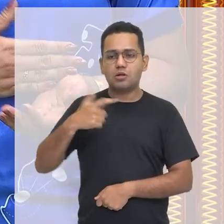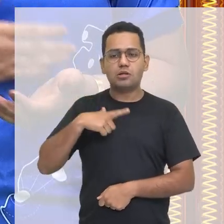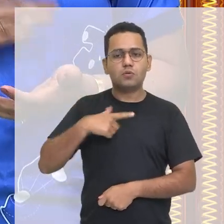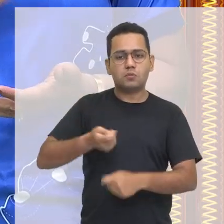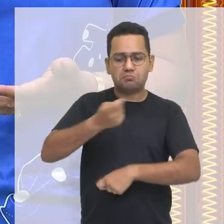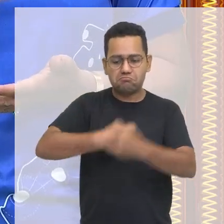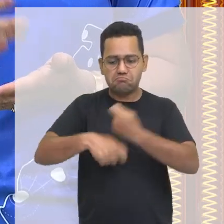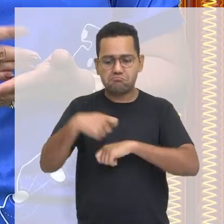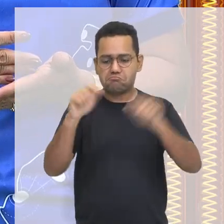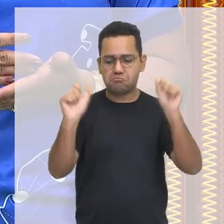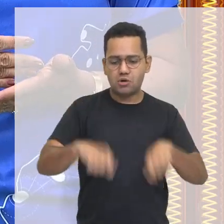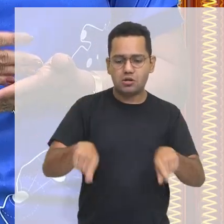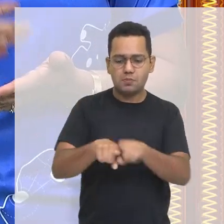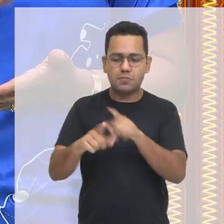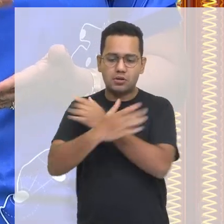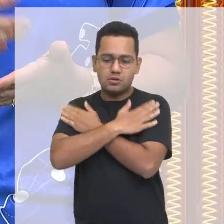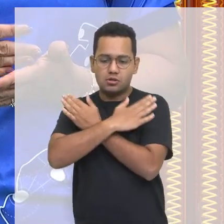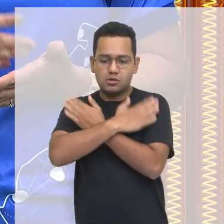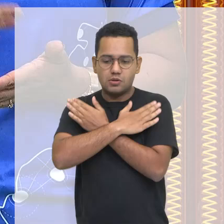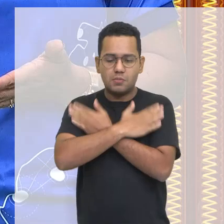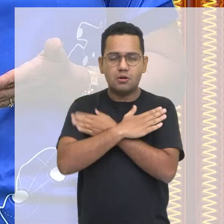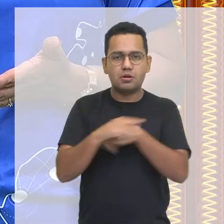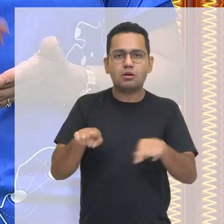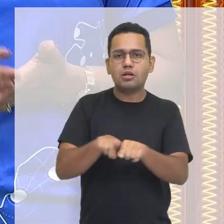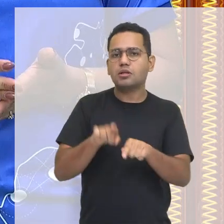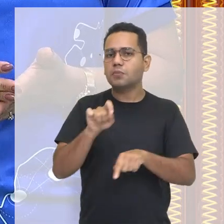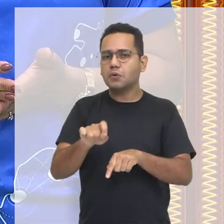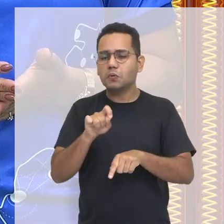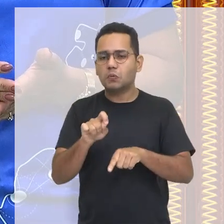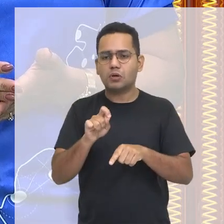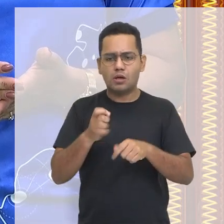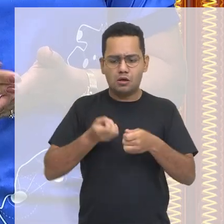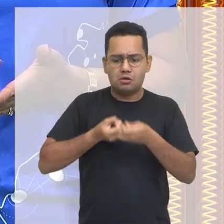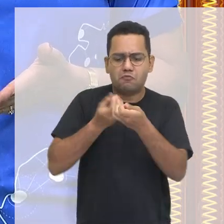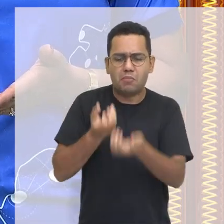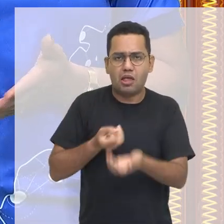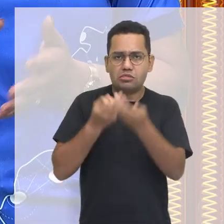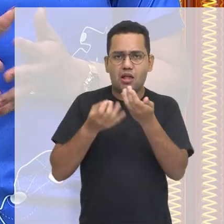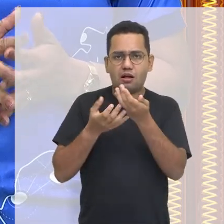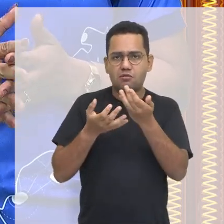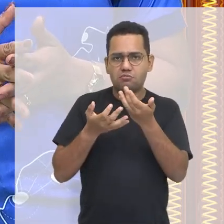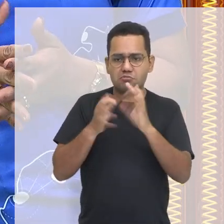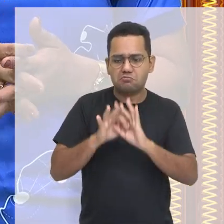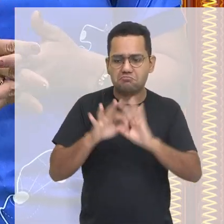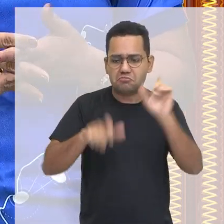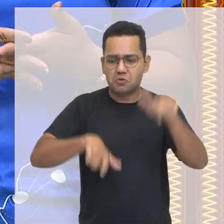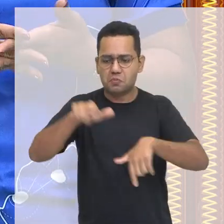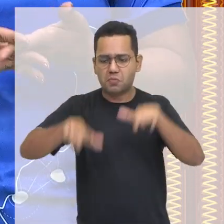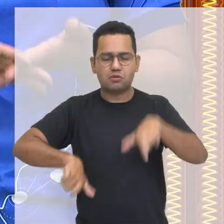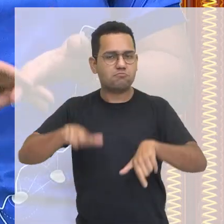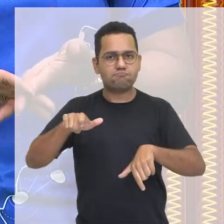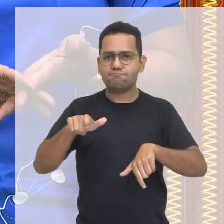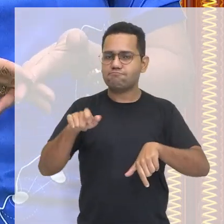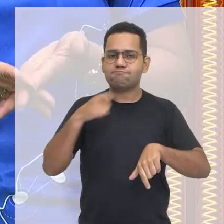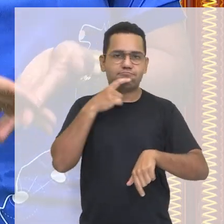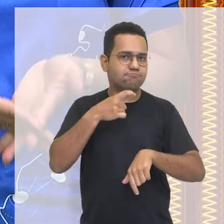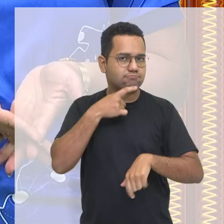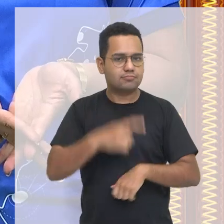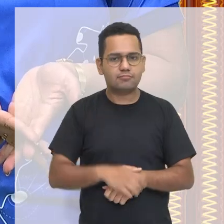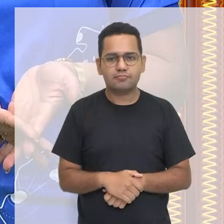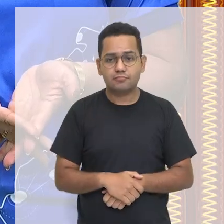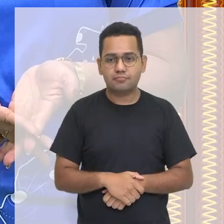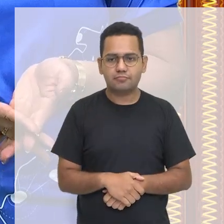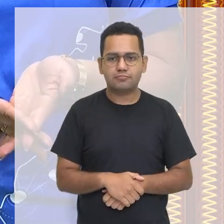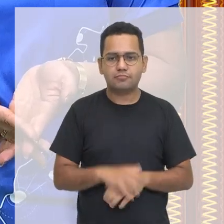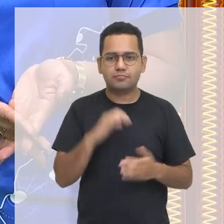crise econômica, desemprego e falta de liberdade de expressão. Além disso, né, nós podemos observar como